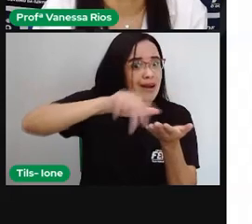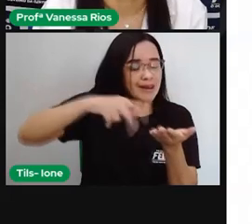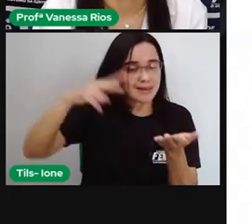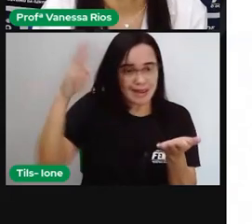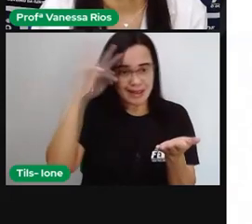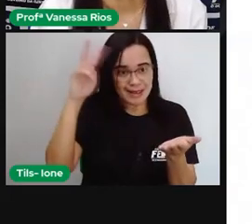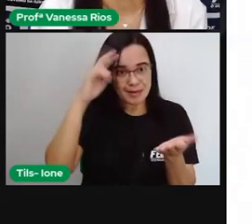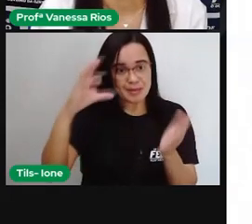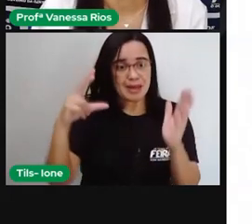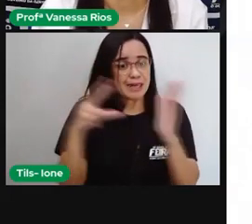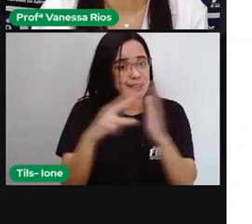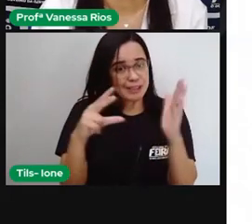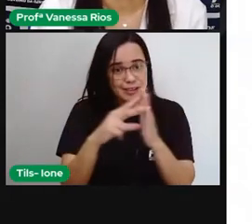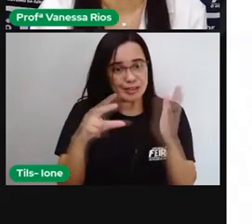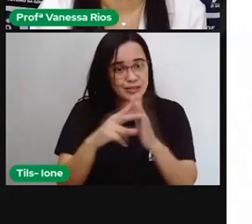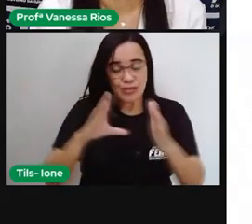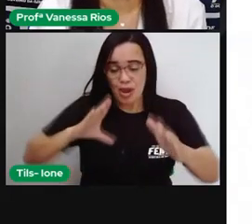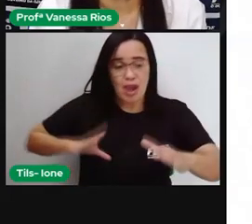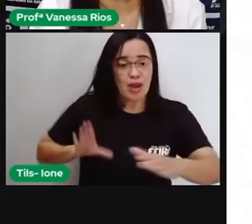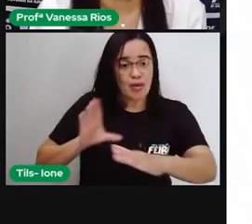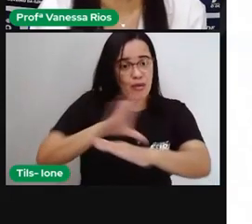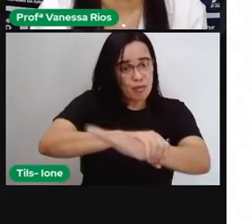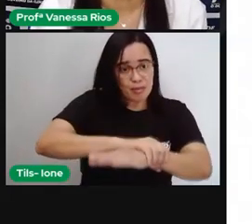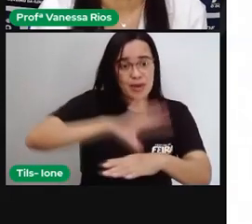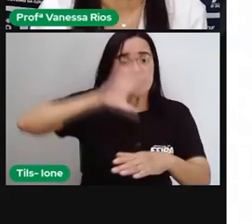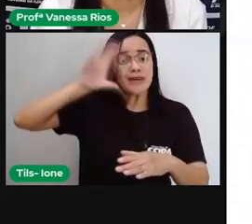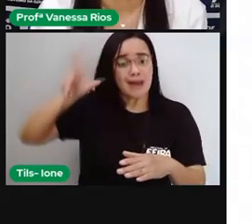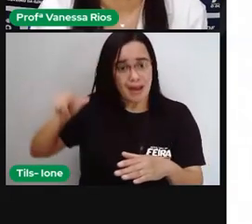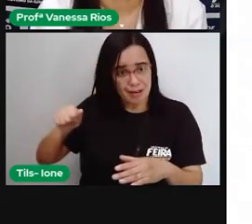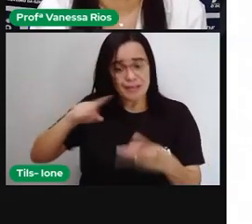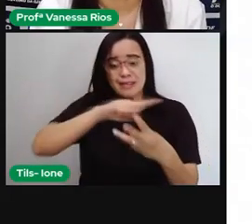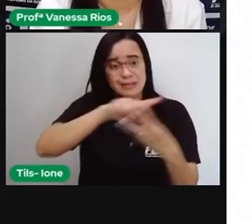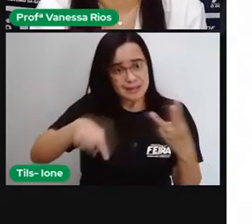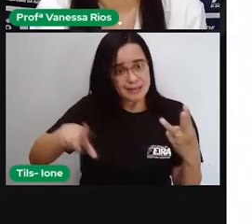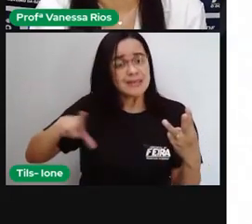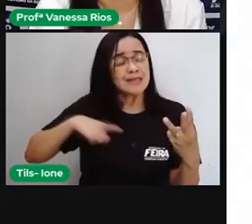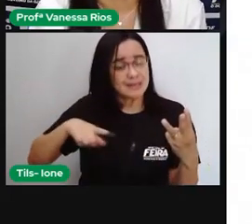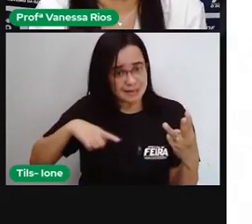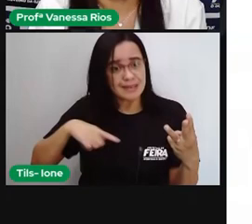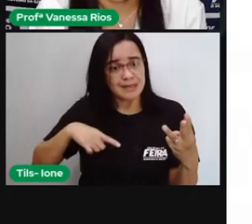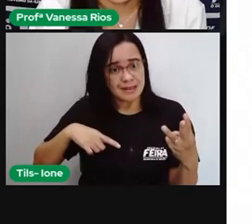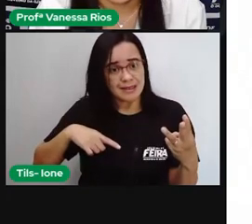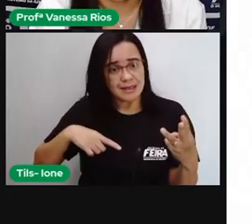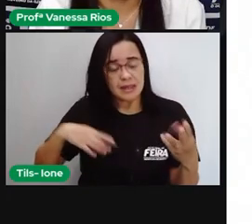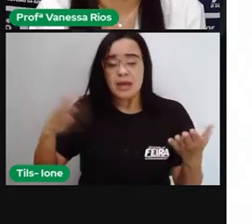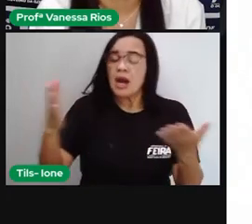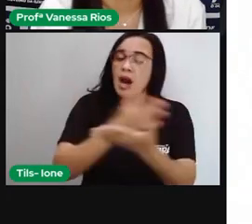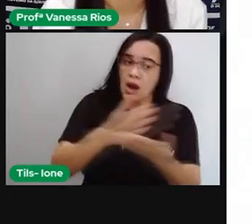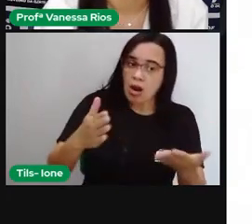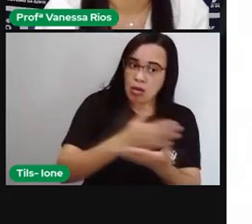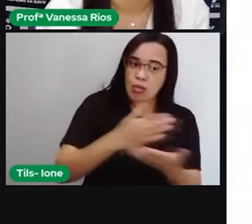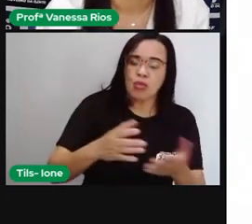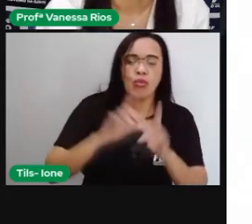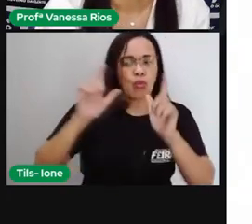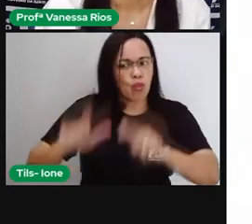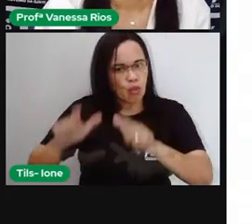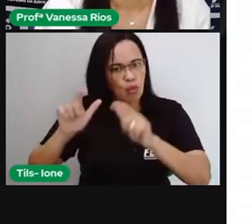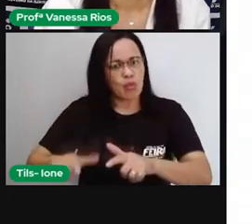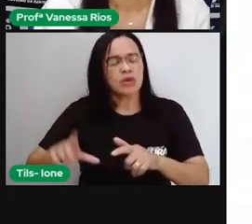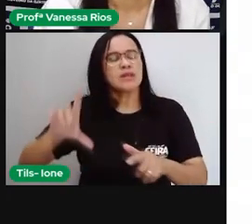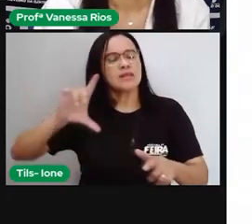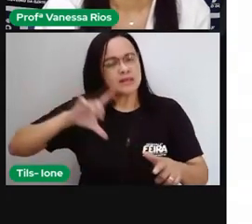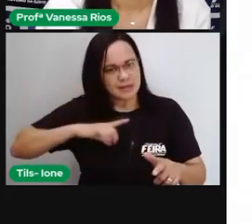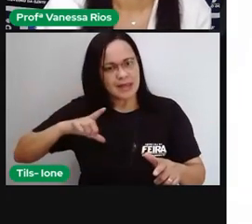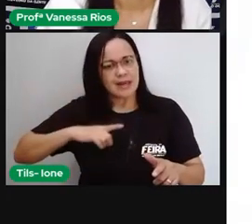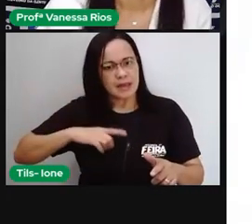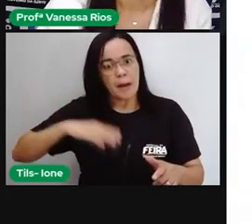povo brasileiro. Existem aí lugares, né, onde determinadas etnias prevaleceram, né? Então, existem aí,